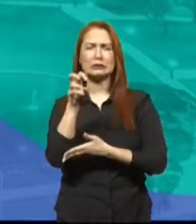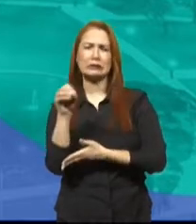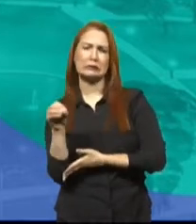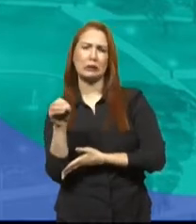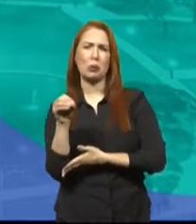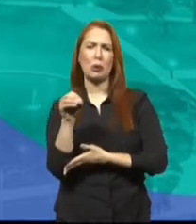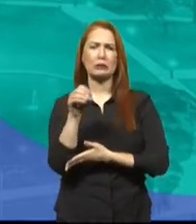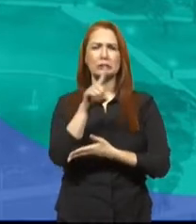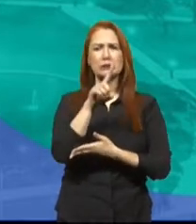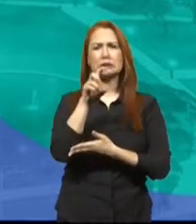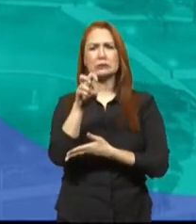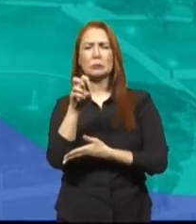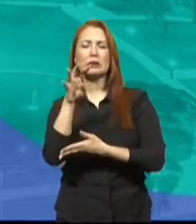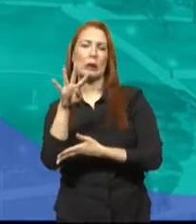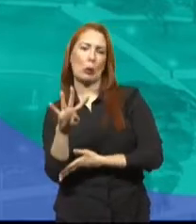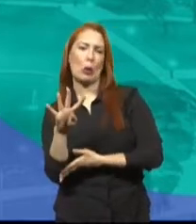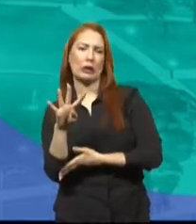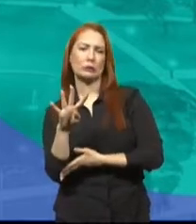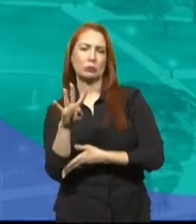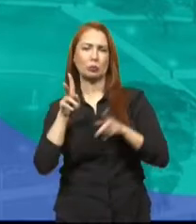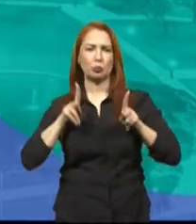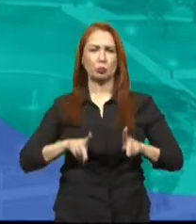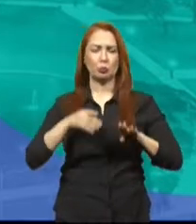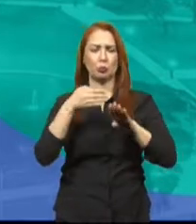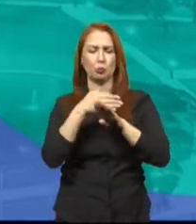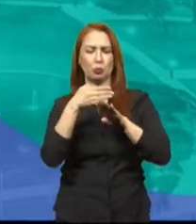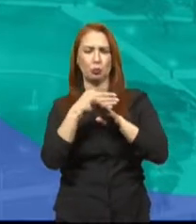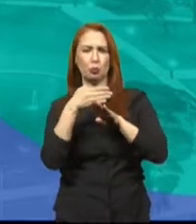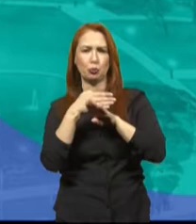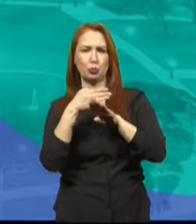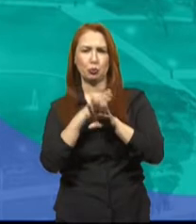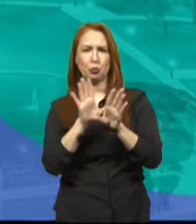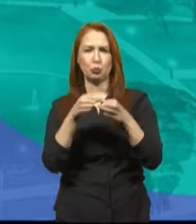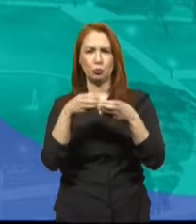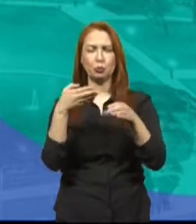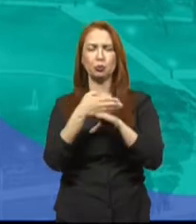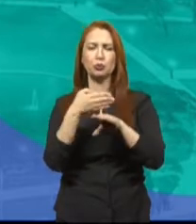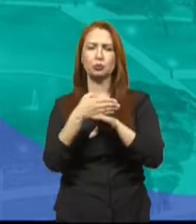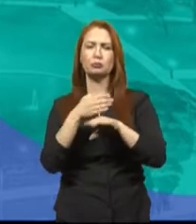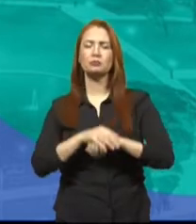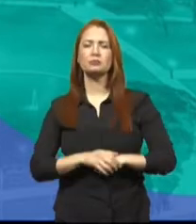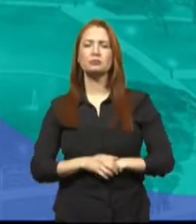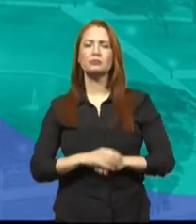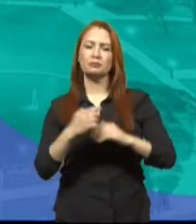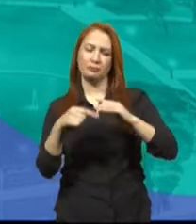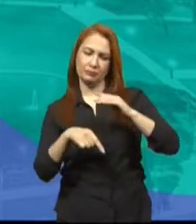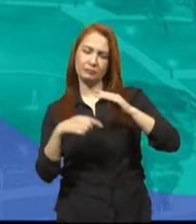154 associados, todos fazendo parte dessa entidade.